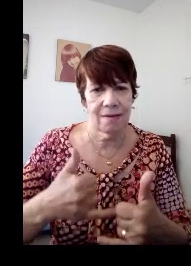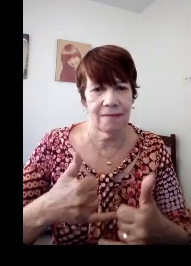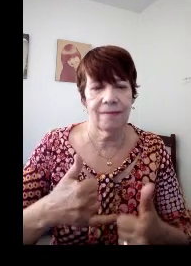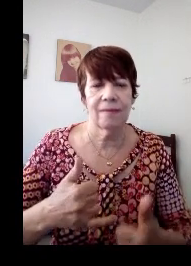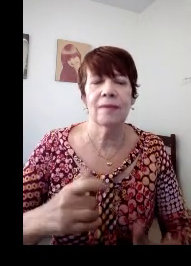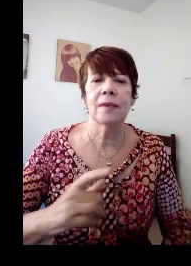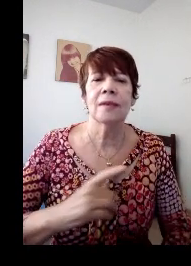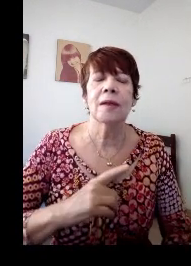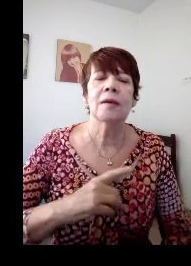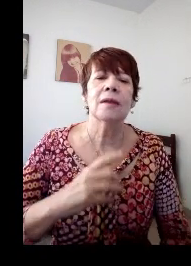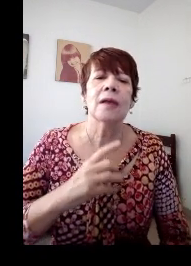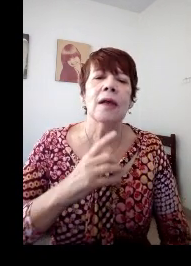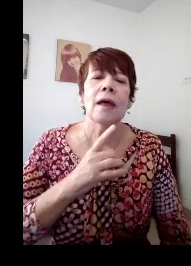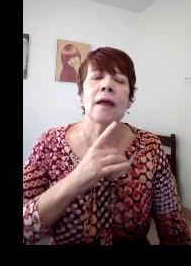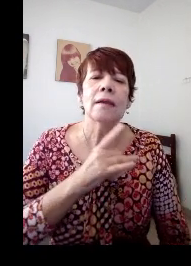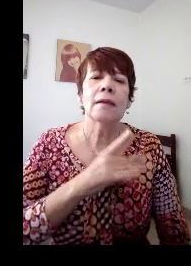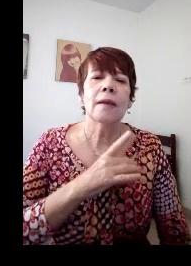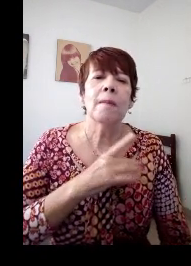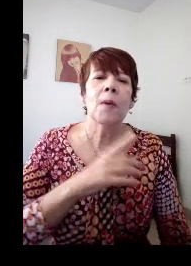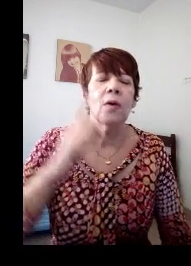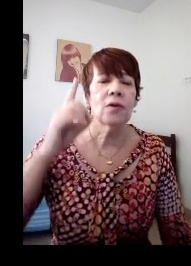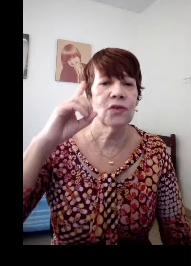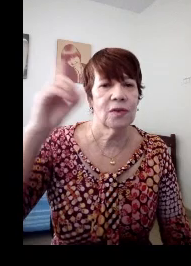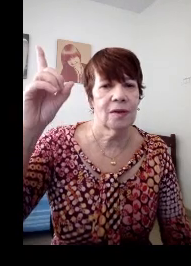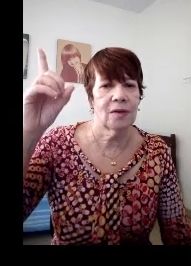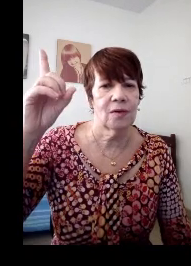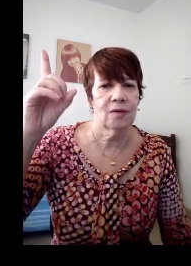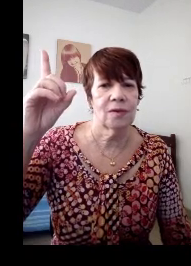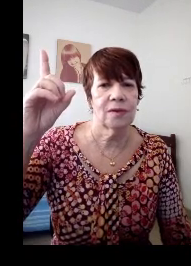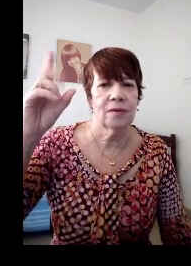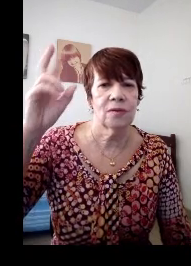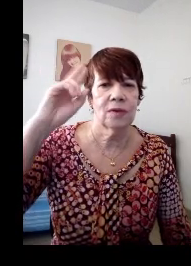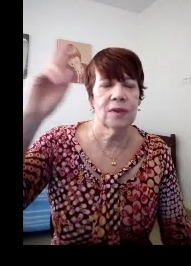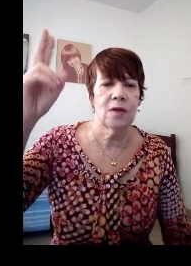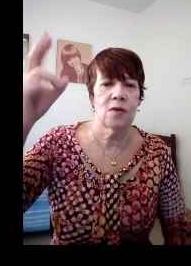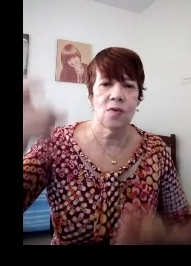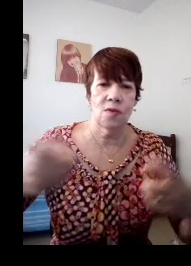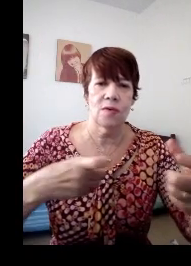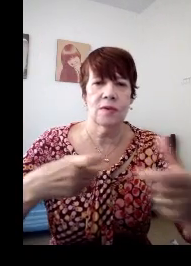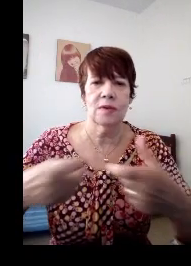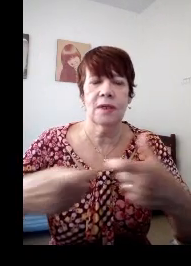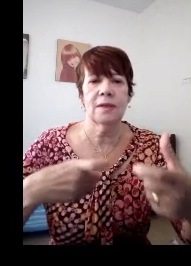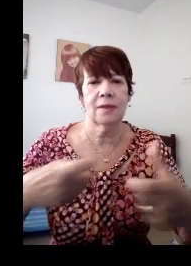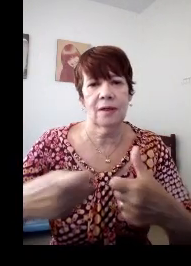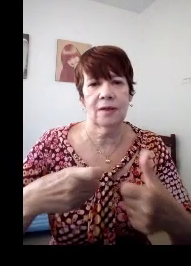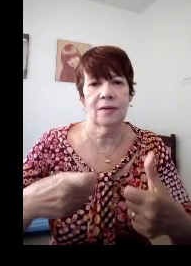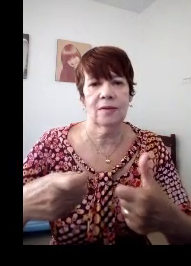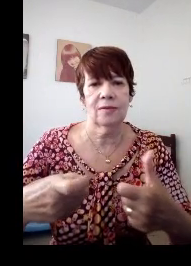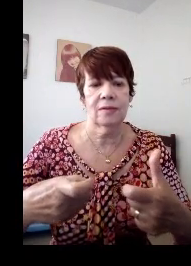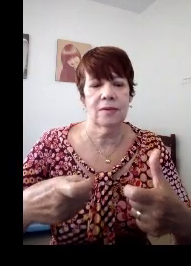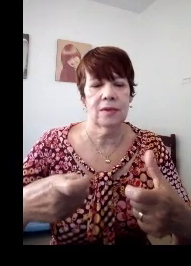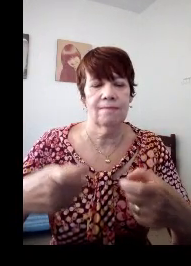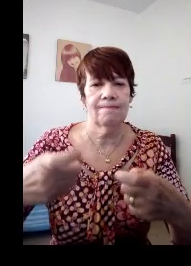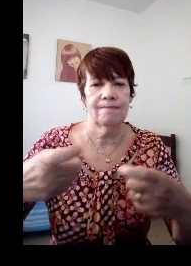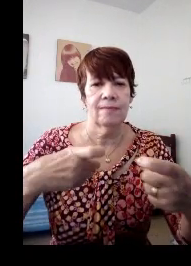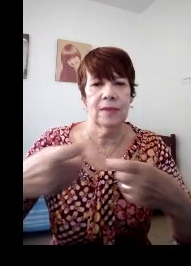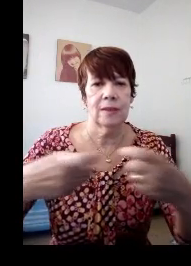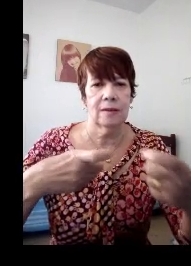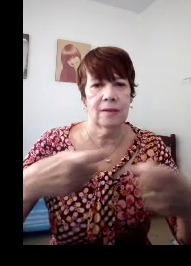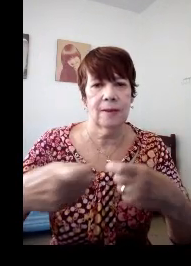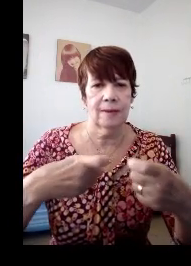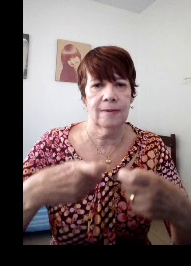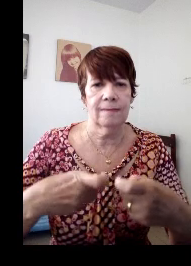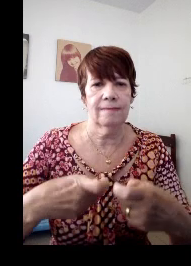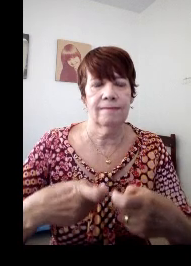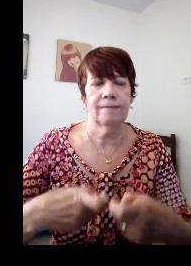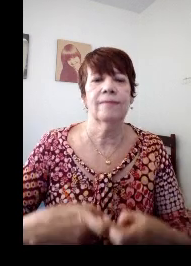de mim, não teres temor de mim, diz o Senhor dos exércitos, lá em Jeremias.